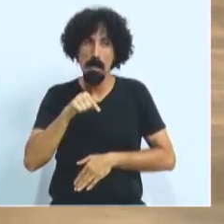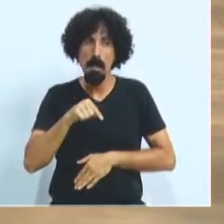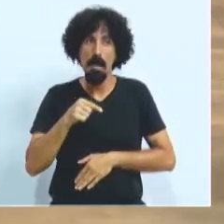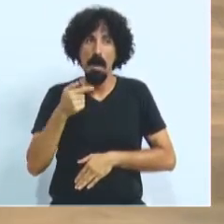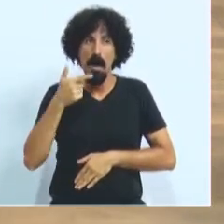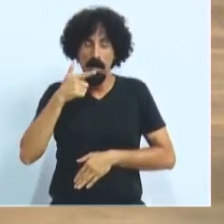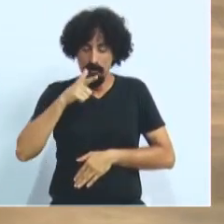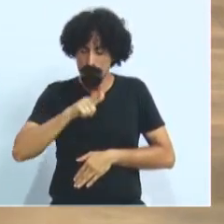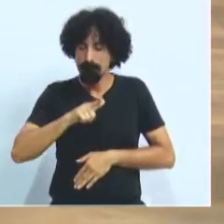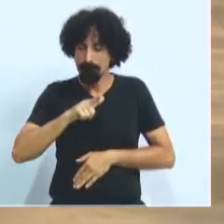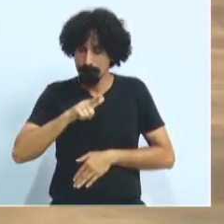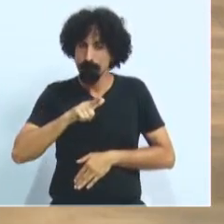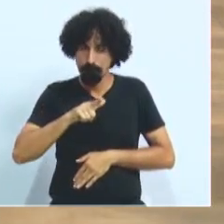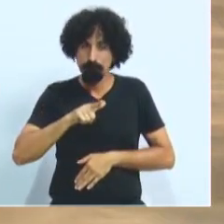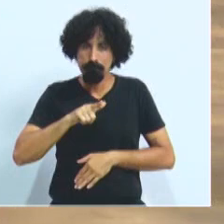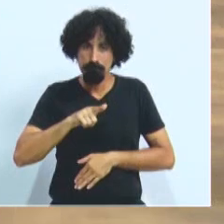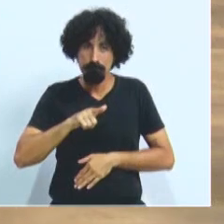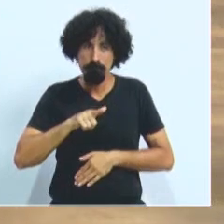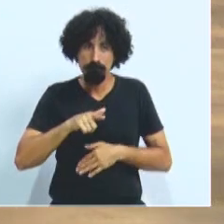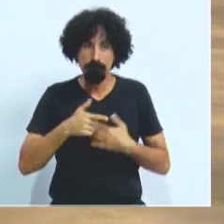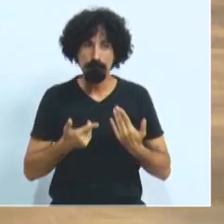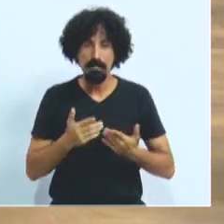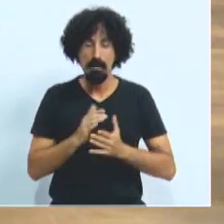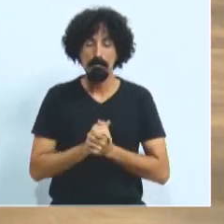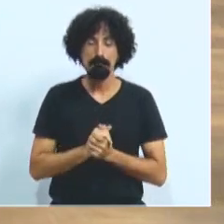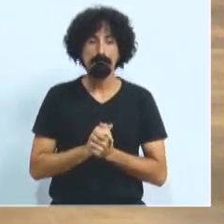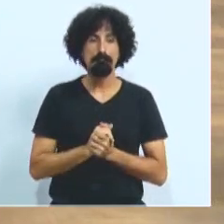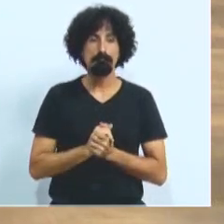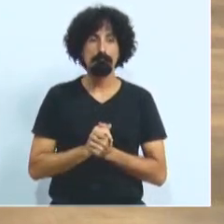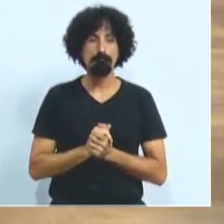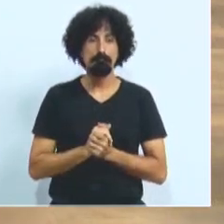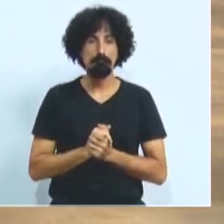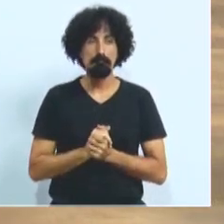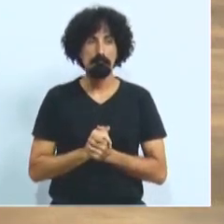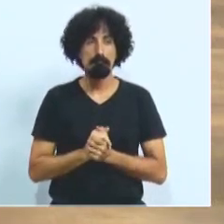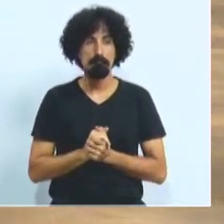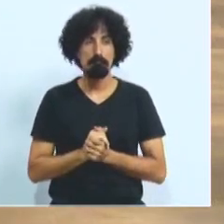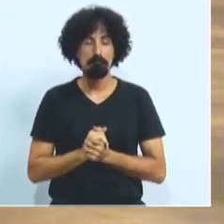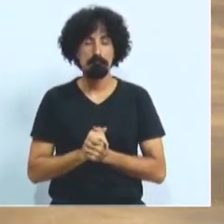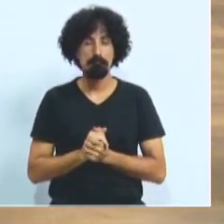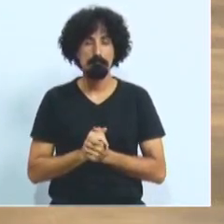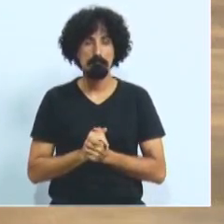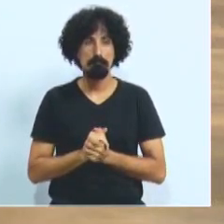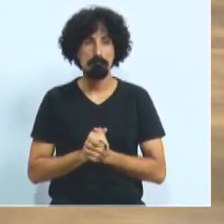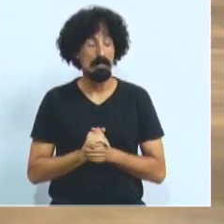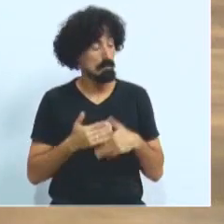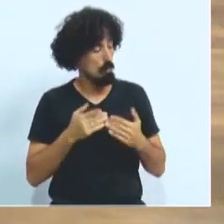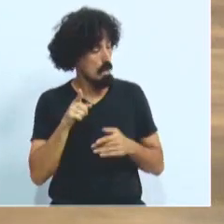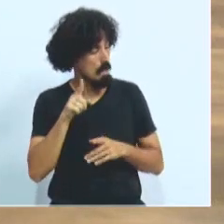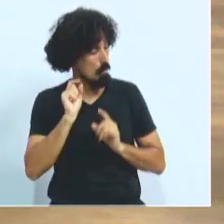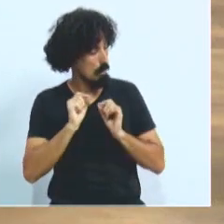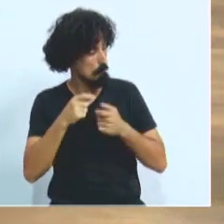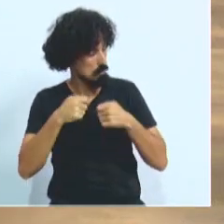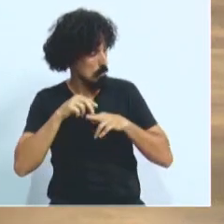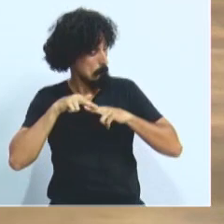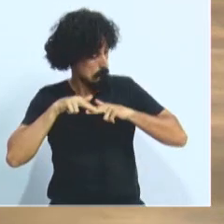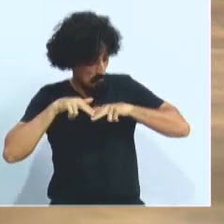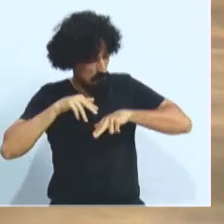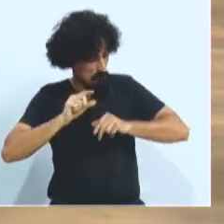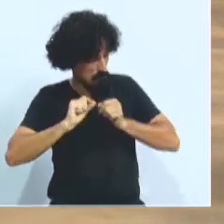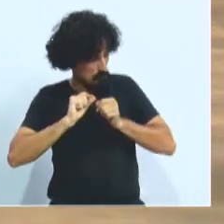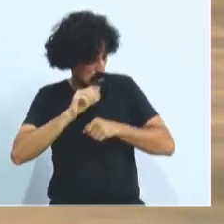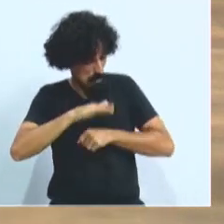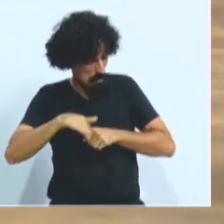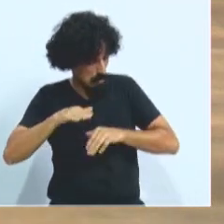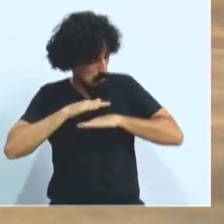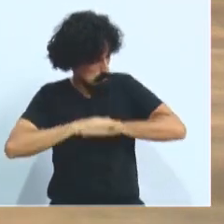Da criança que foi resgatada, né, do afogamento. Uhum. E ela já chegou ao momento da necessidade da massagem e aí com isso conseguiram um resultado. Mas eu